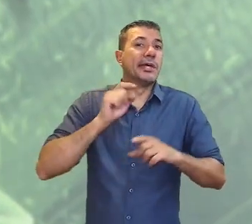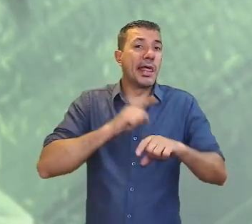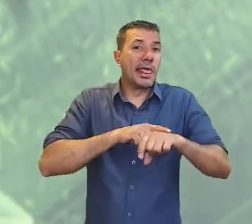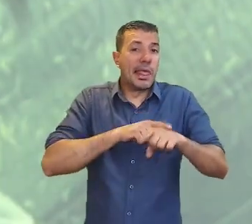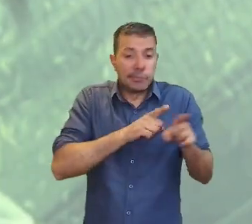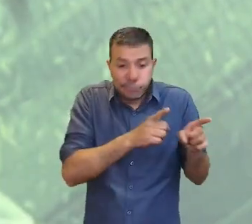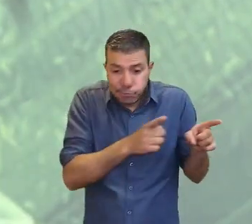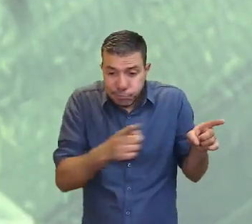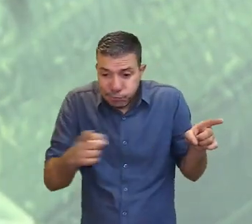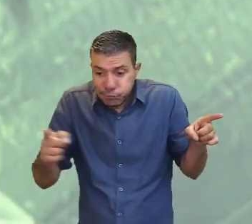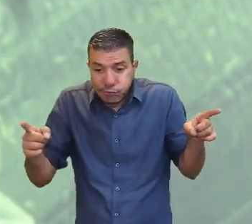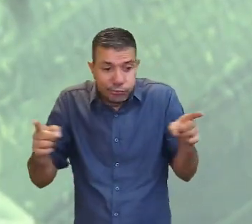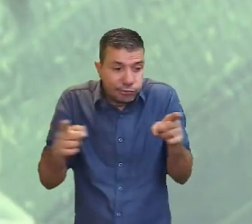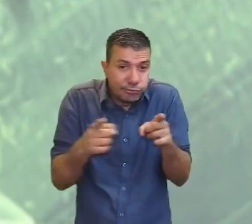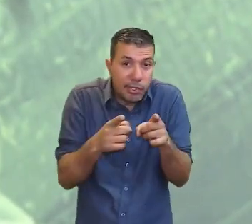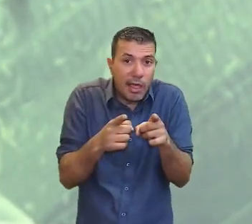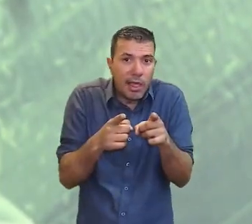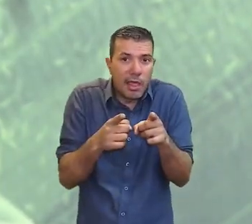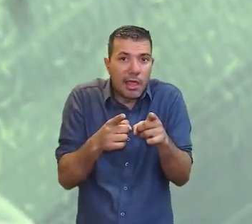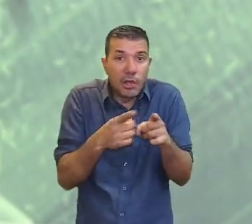Bíblia.